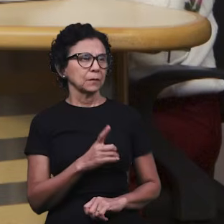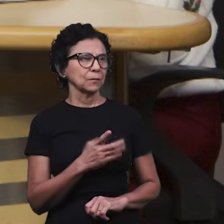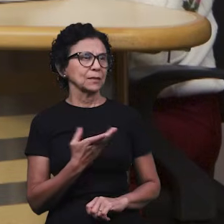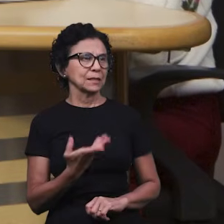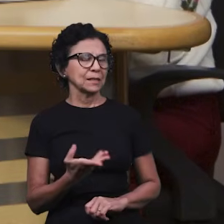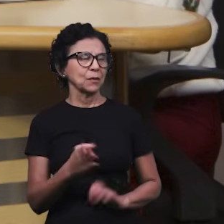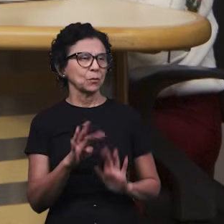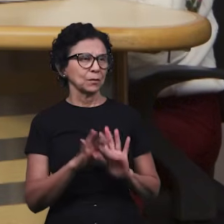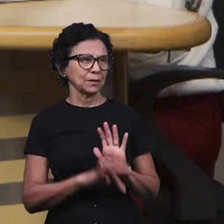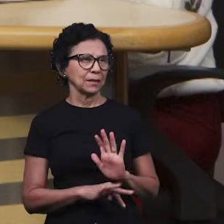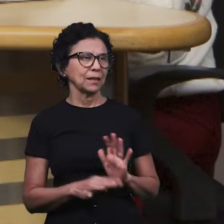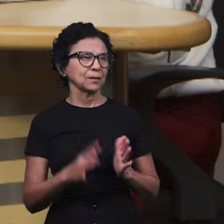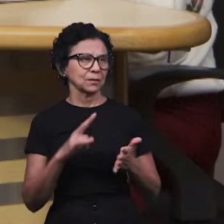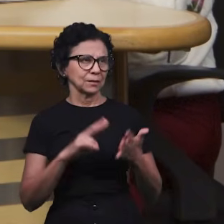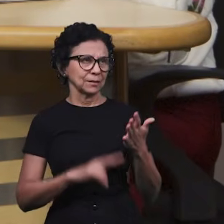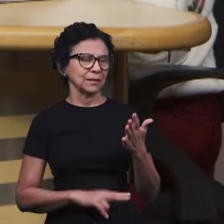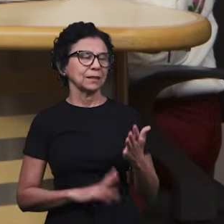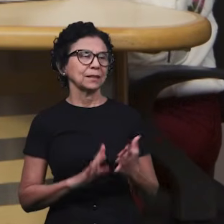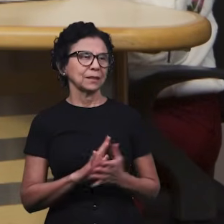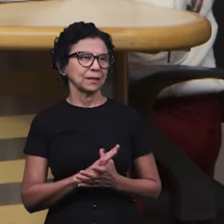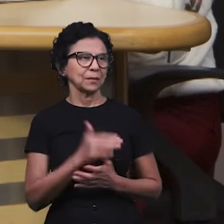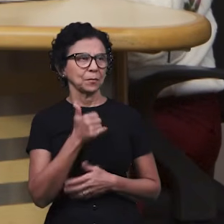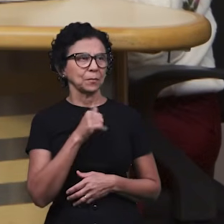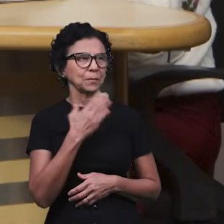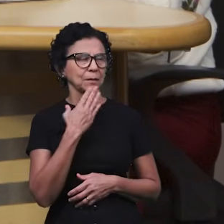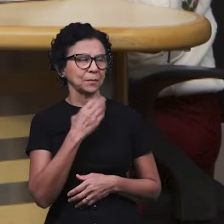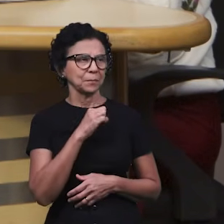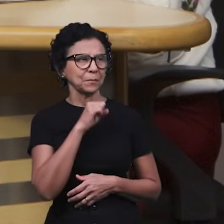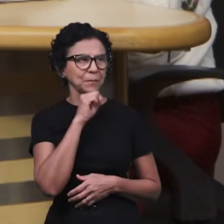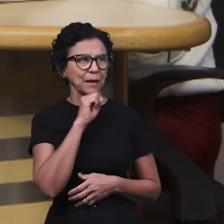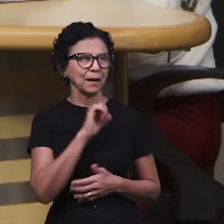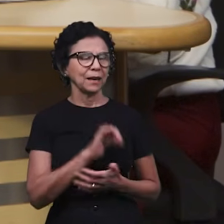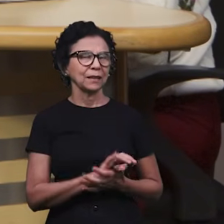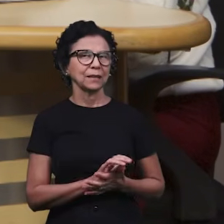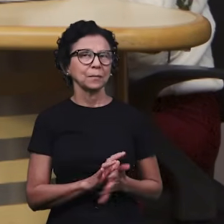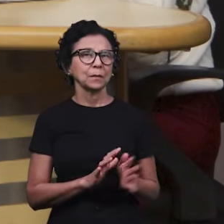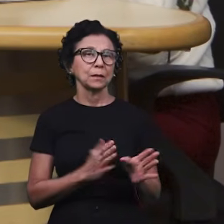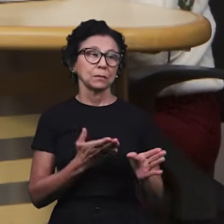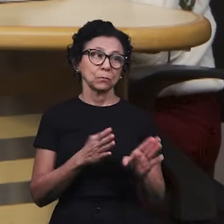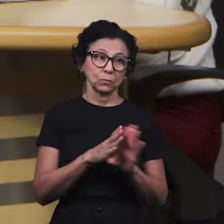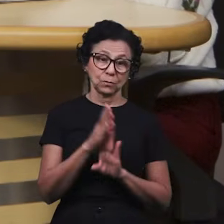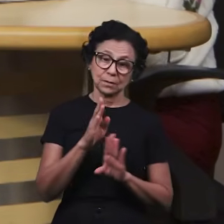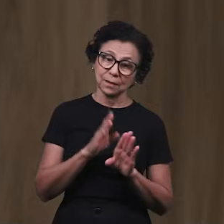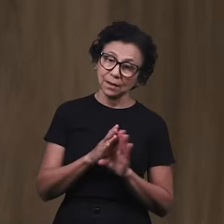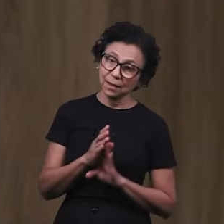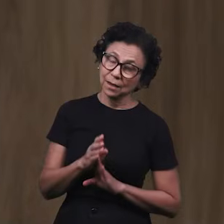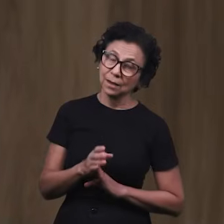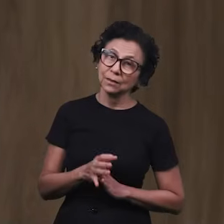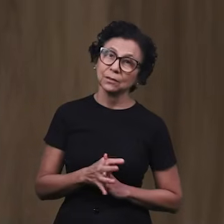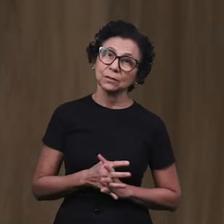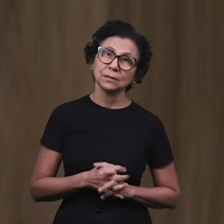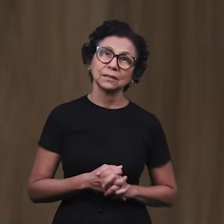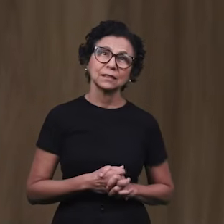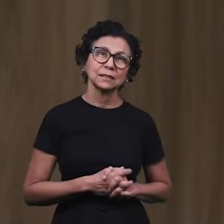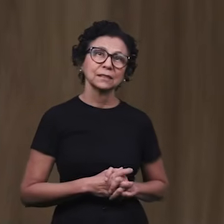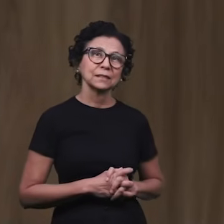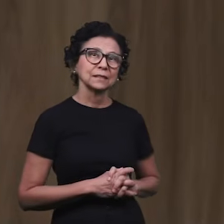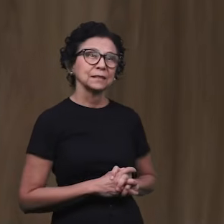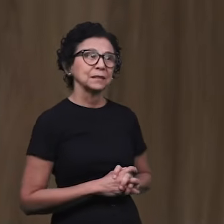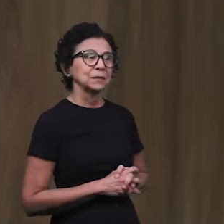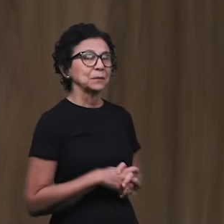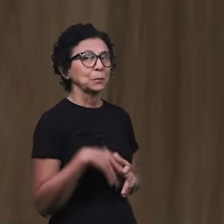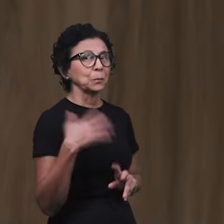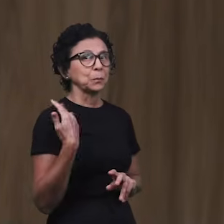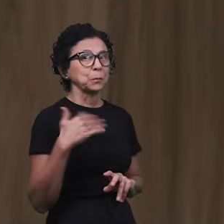uma palavra para os pais que nos assistem, né? Para você deixar um conselho, quem participou dessas